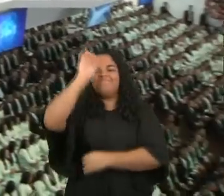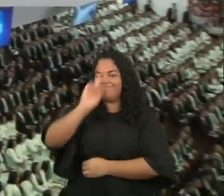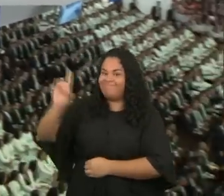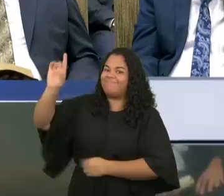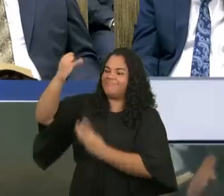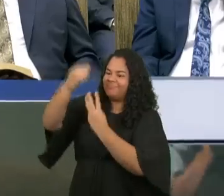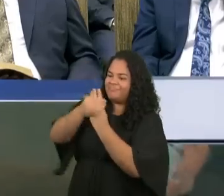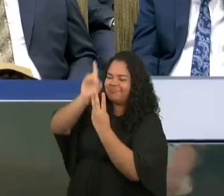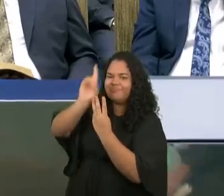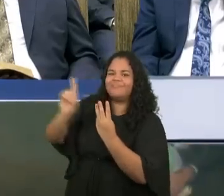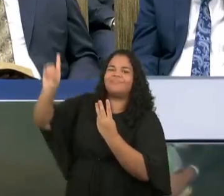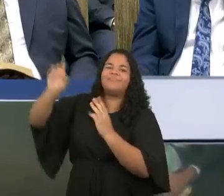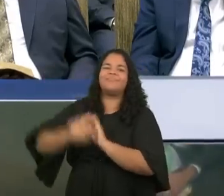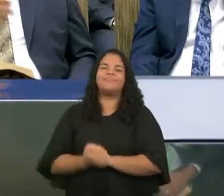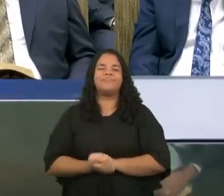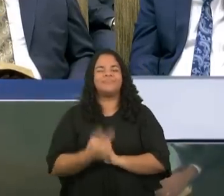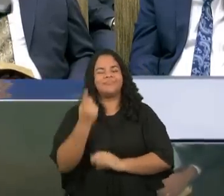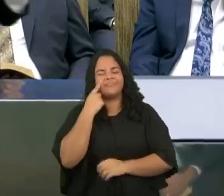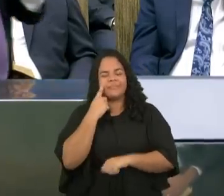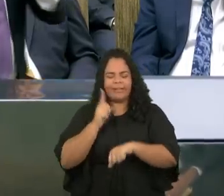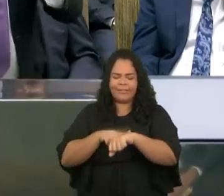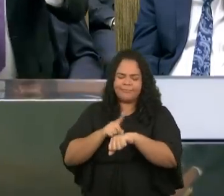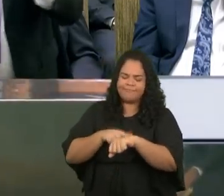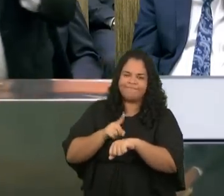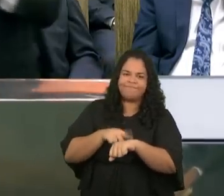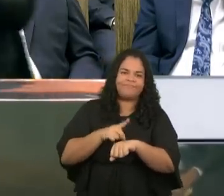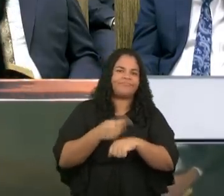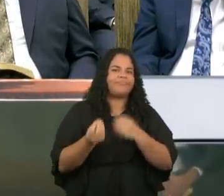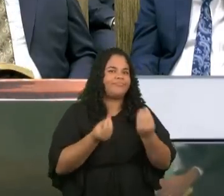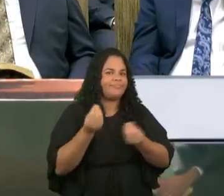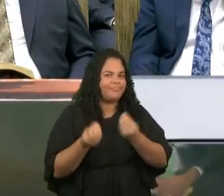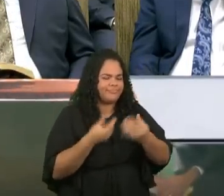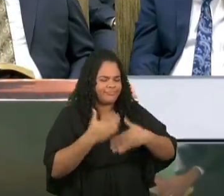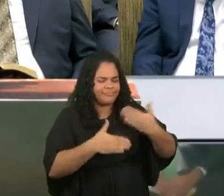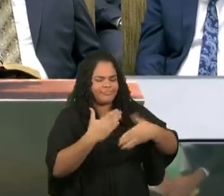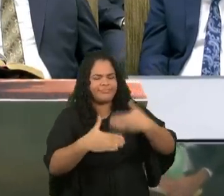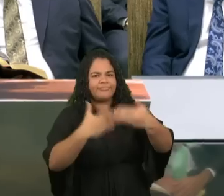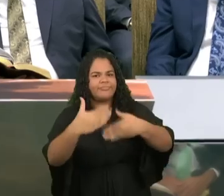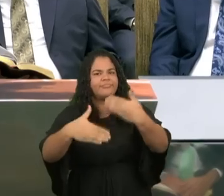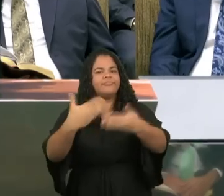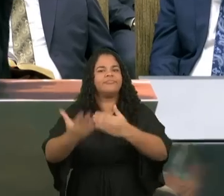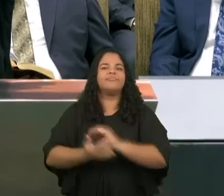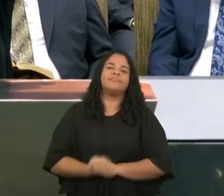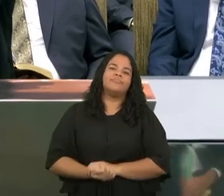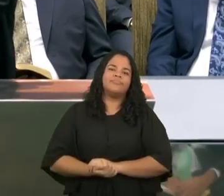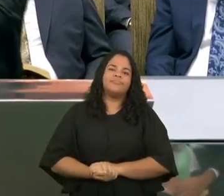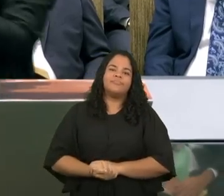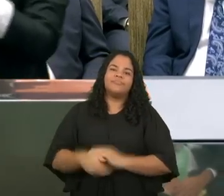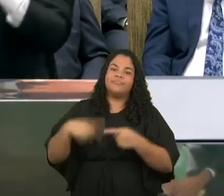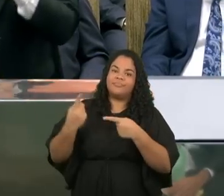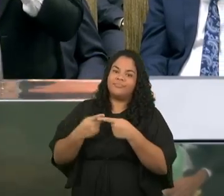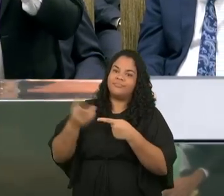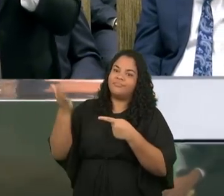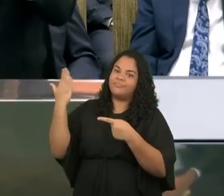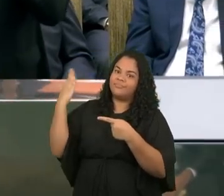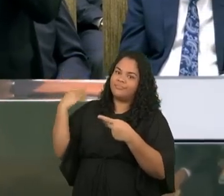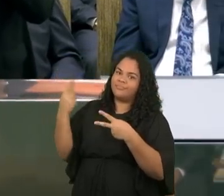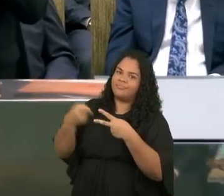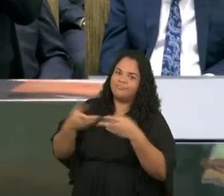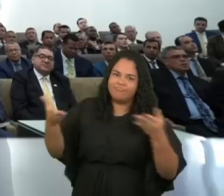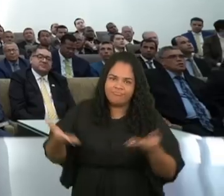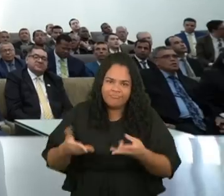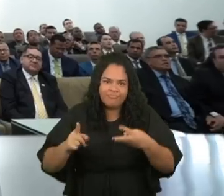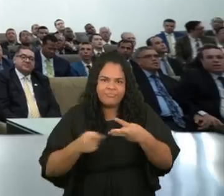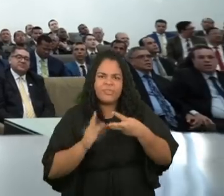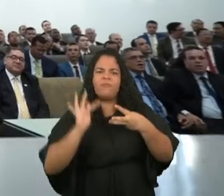E o tempo, vamos à frente. O tempo é feito de passado, presente e... O que é